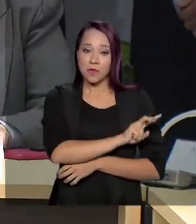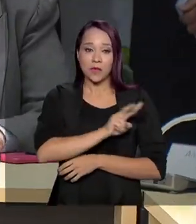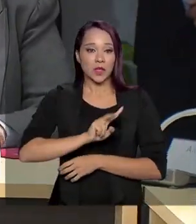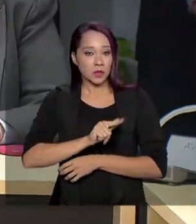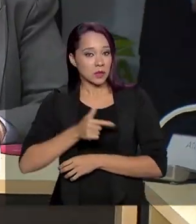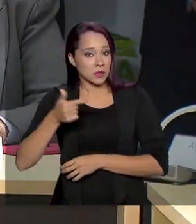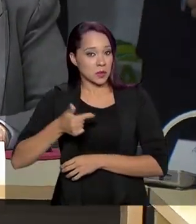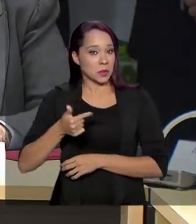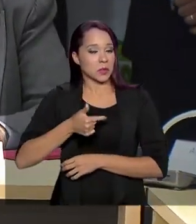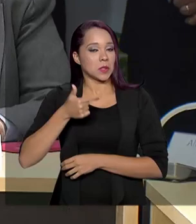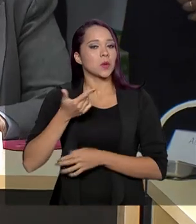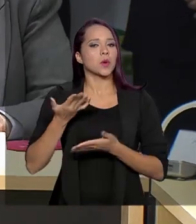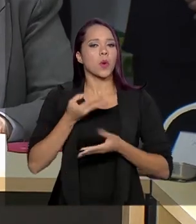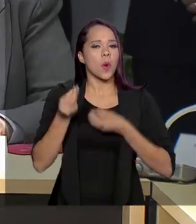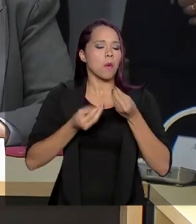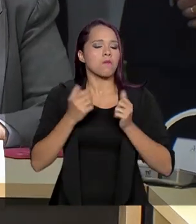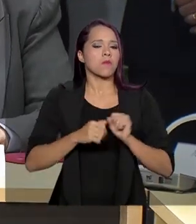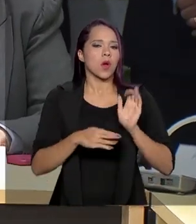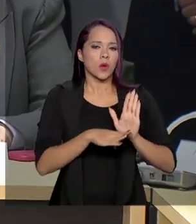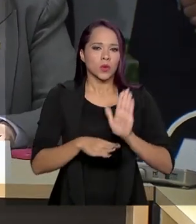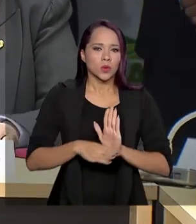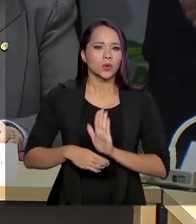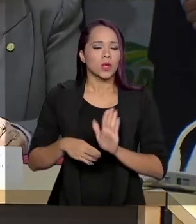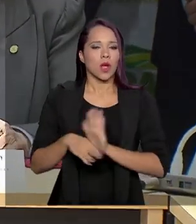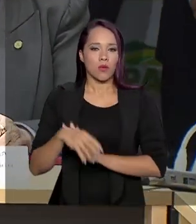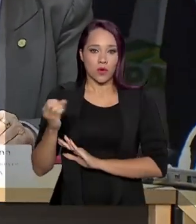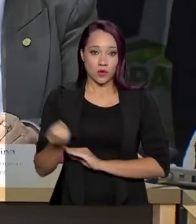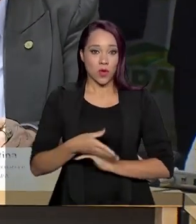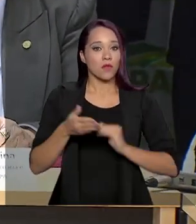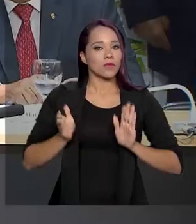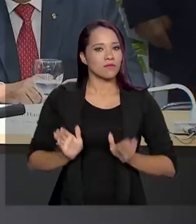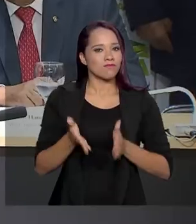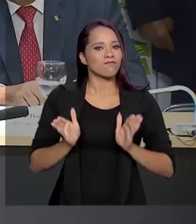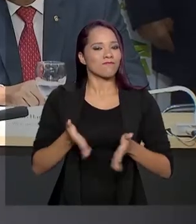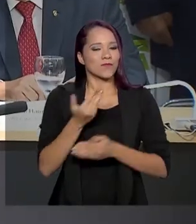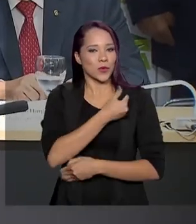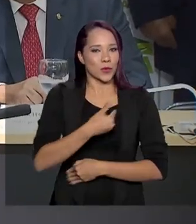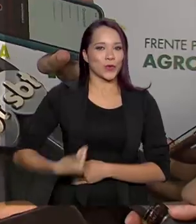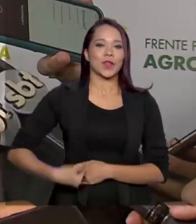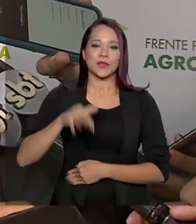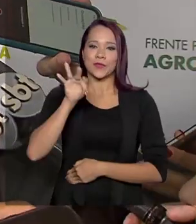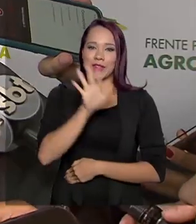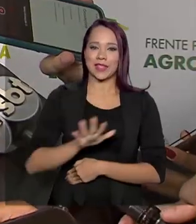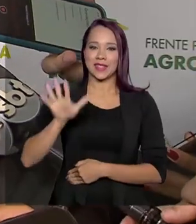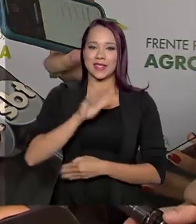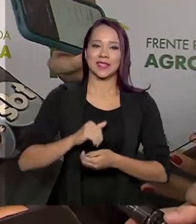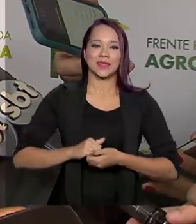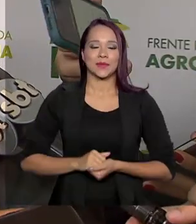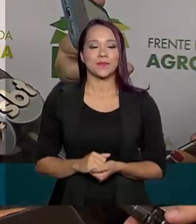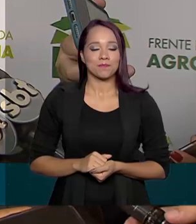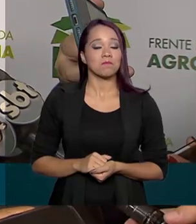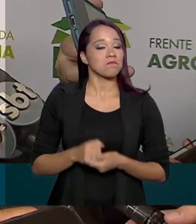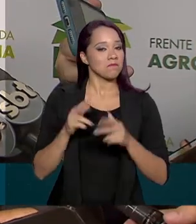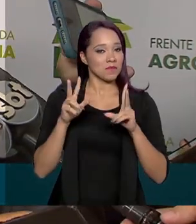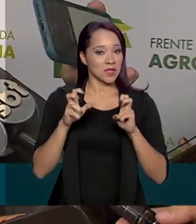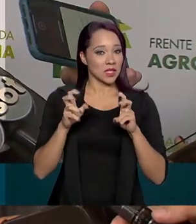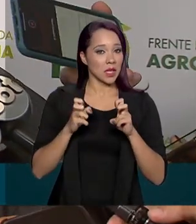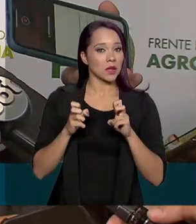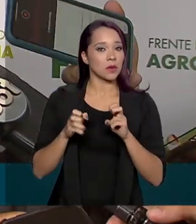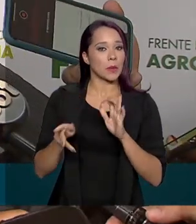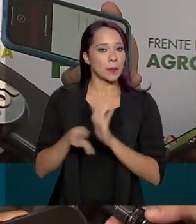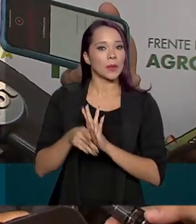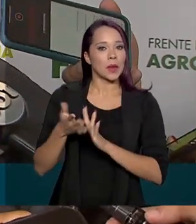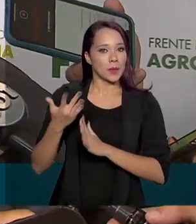saber como podem contribuir com as novas iniciativas do governo federal. Este tema, para o agro